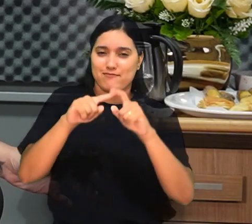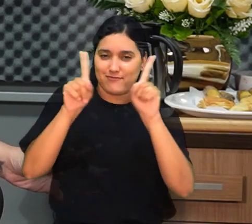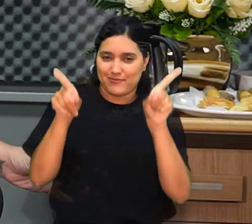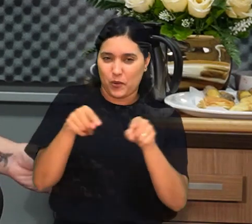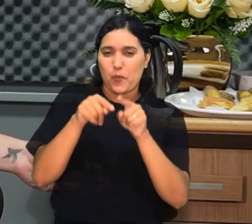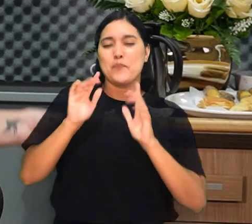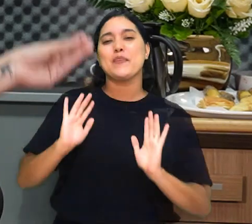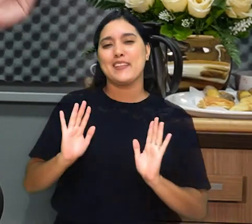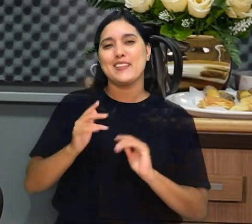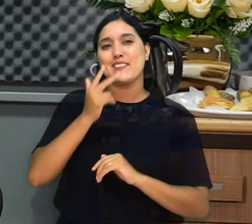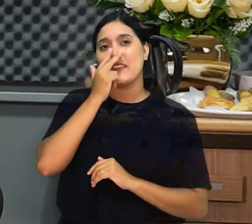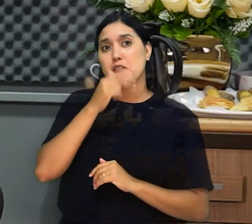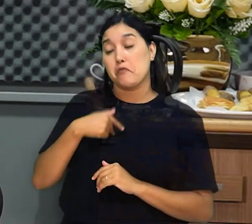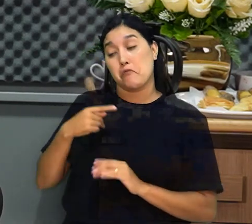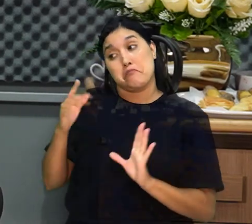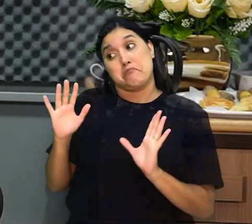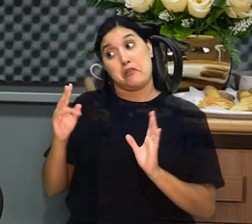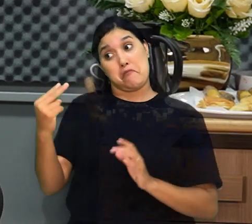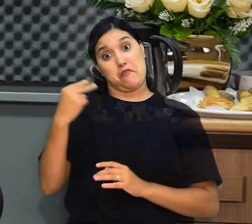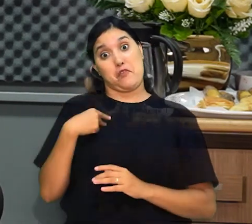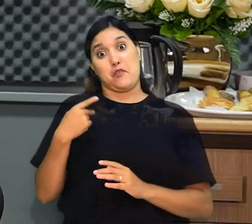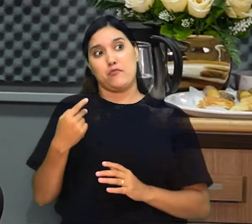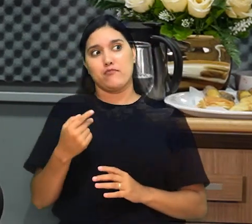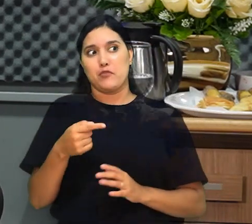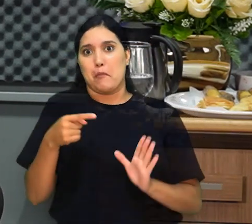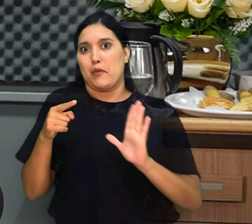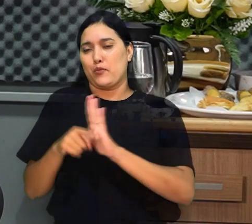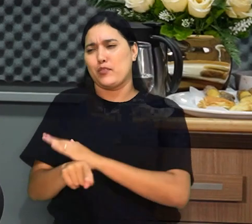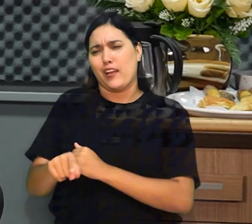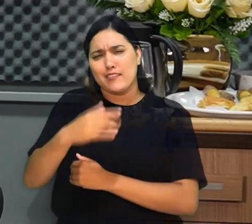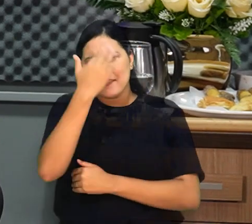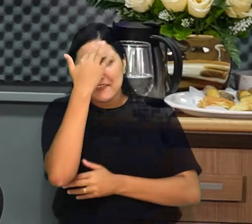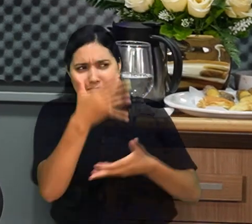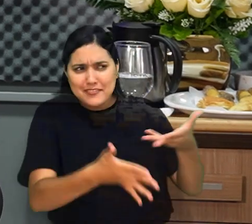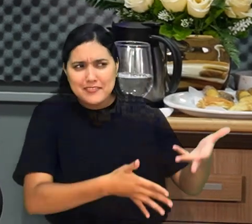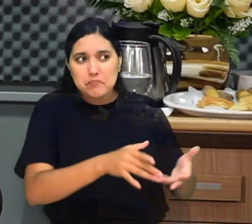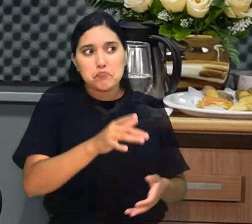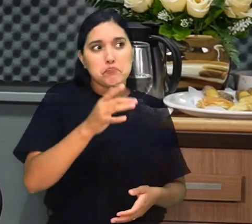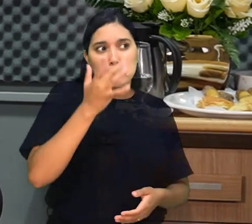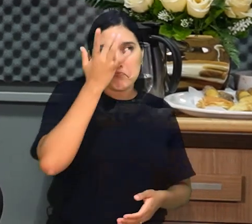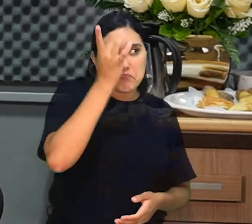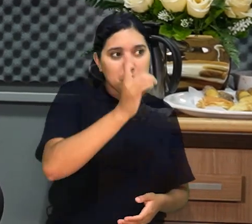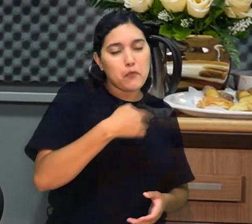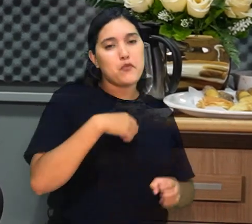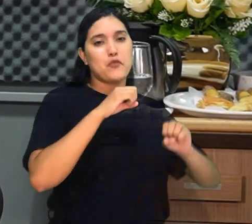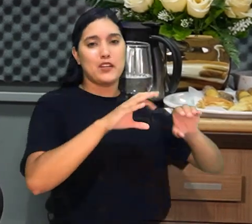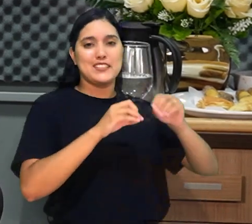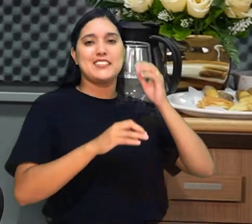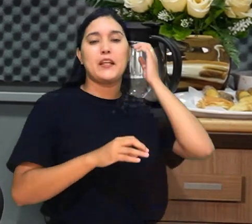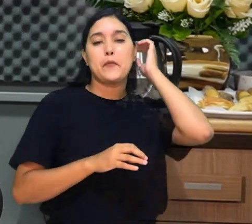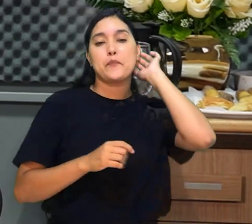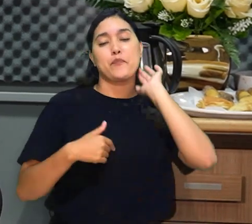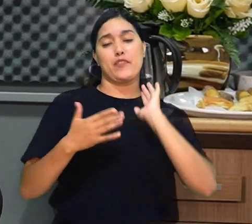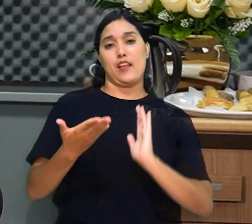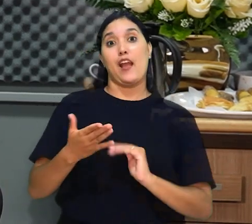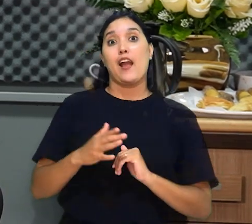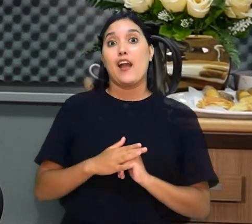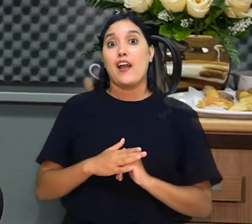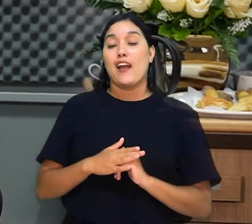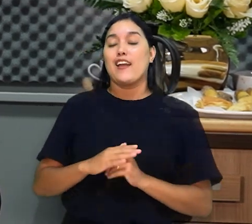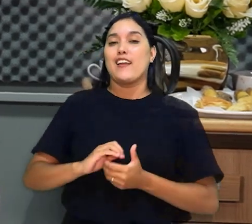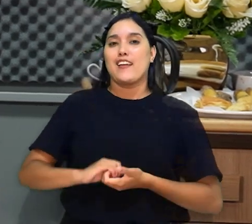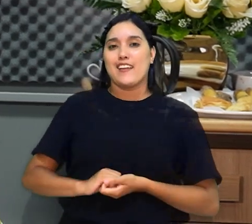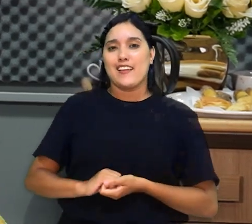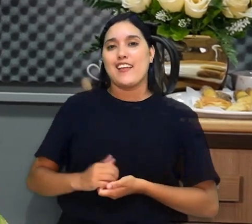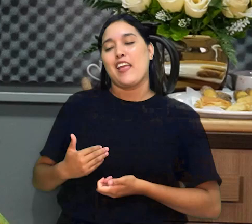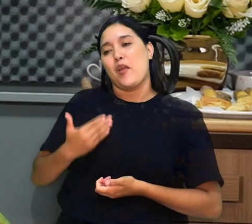a Libras foi tipo assim, um cupido, né? A gente se viu, então vou perguntar para ele se ele sabe Libras. Se ele não souber, eu vou